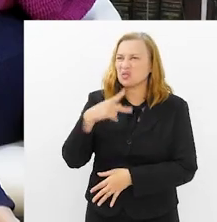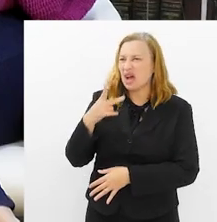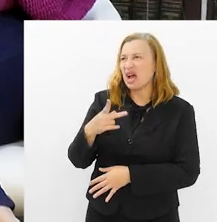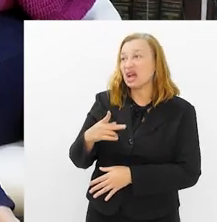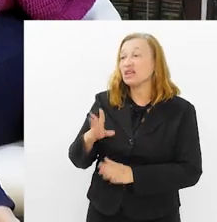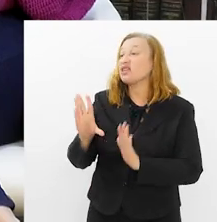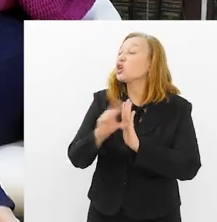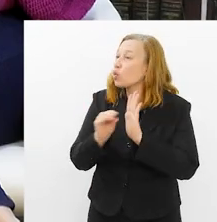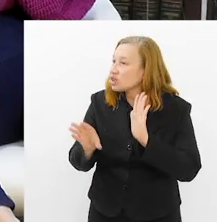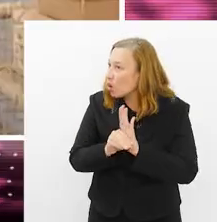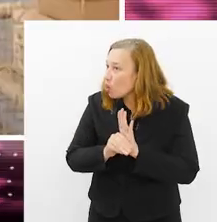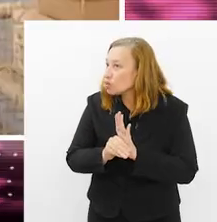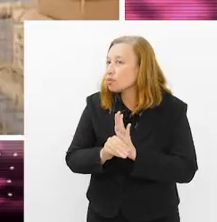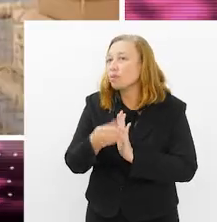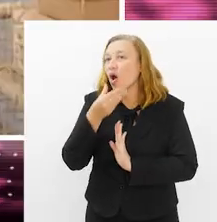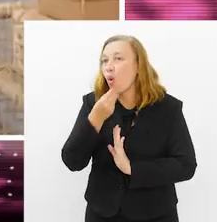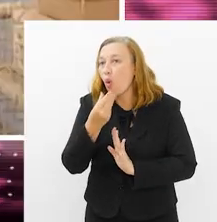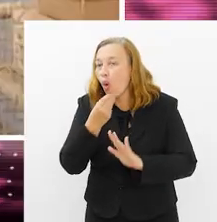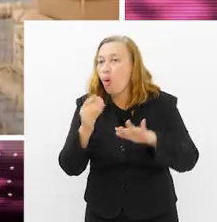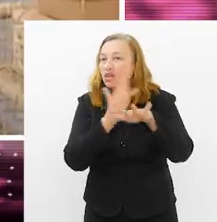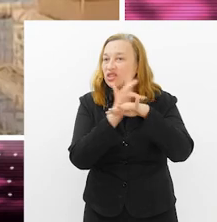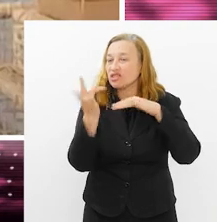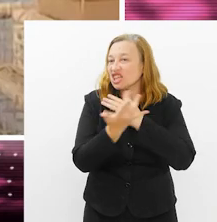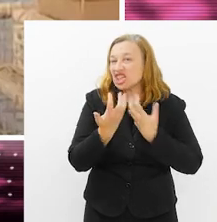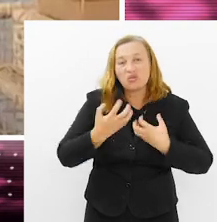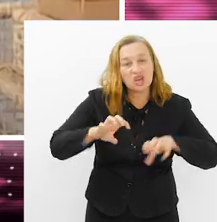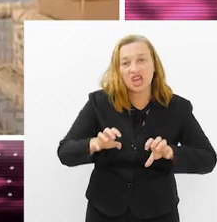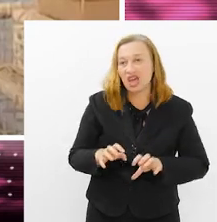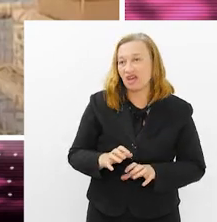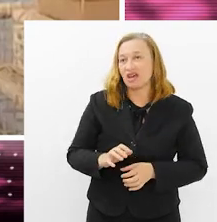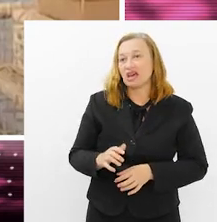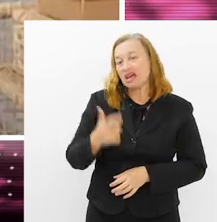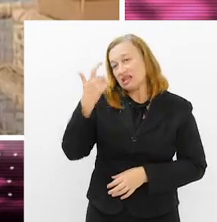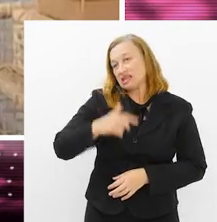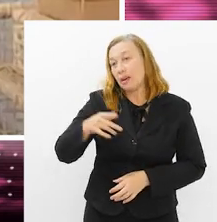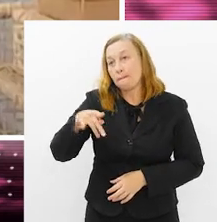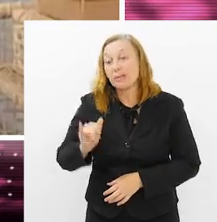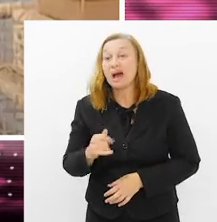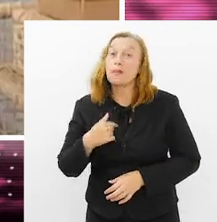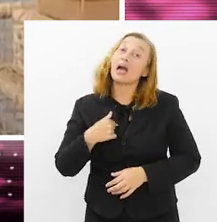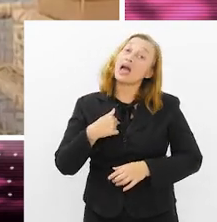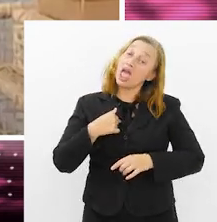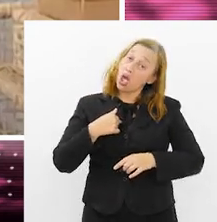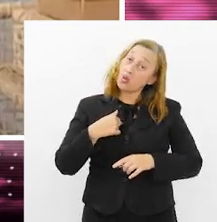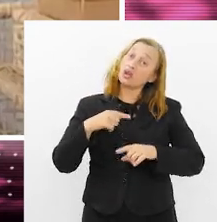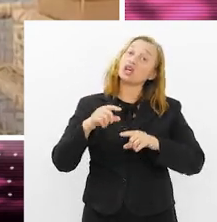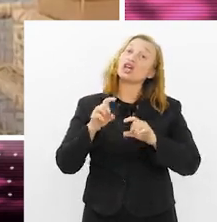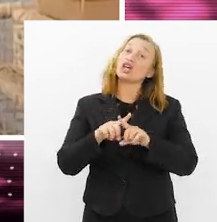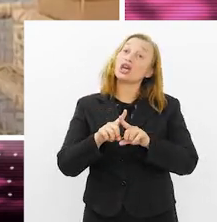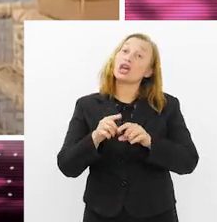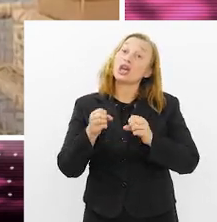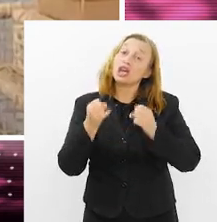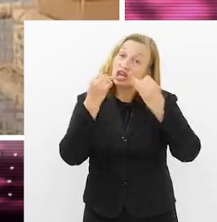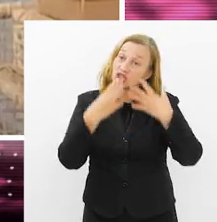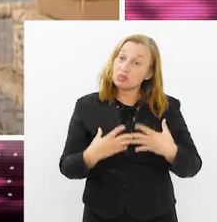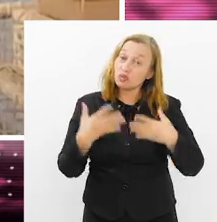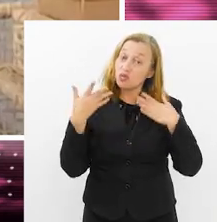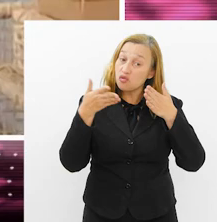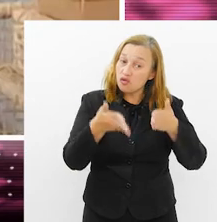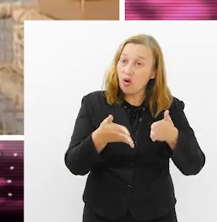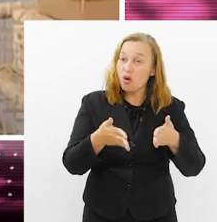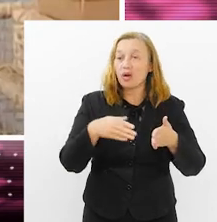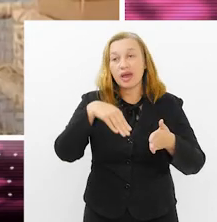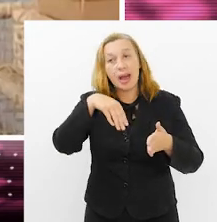até me falam, ah, tem que fazer conteúdo para homens, né? De homens que não querem ter e tal. Mas daí eu explico que meu